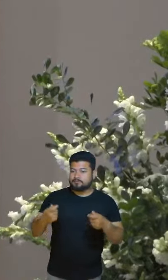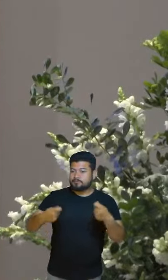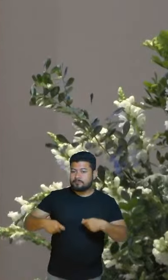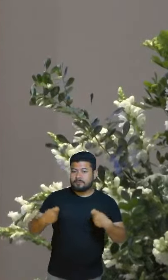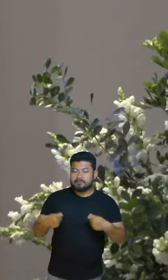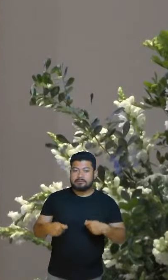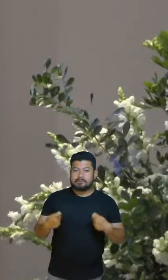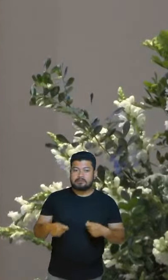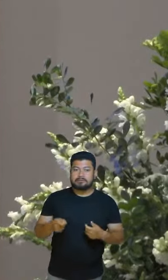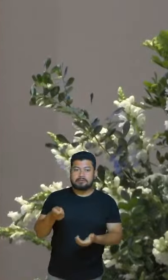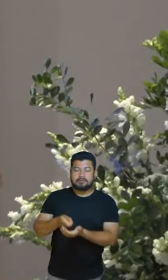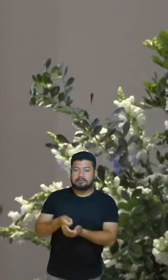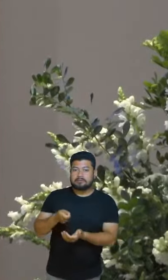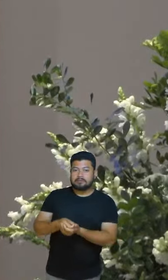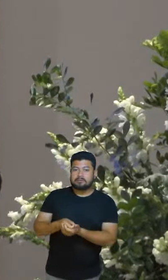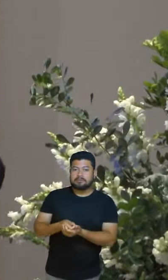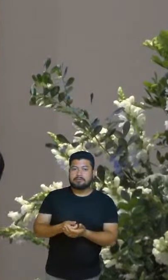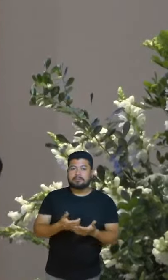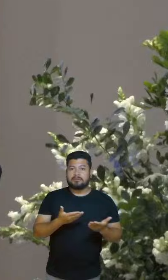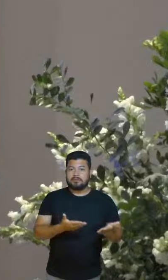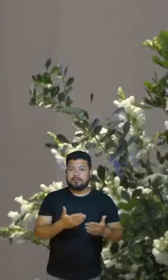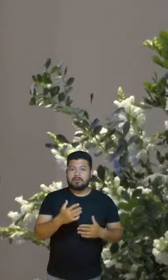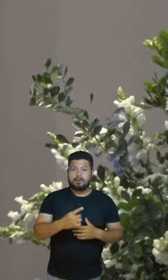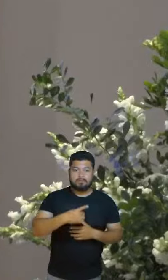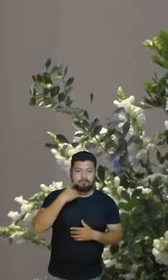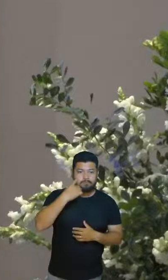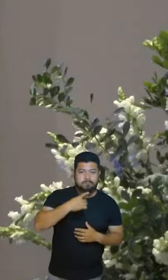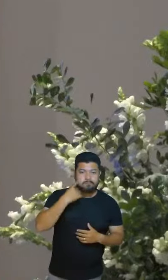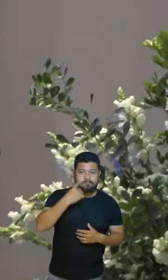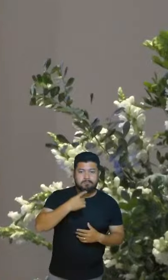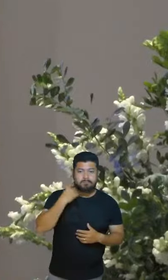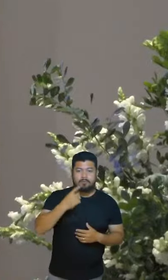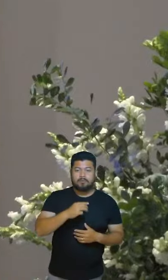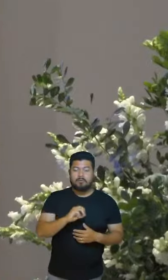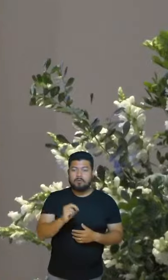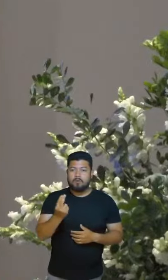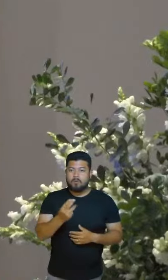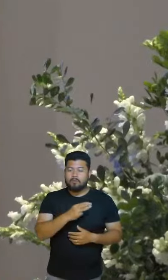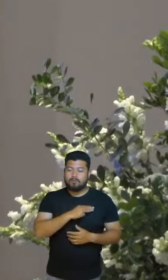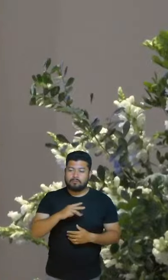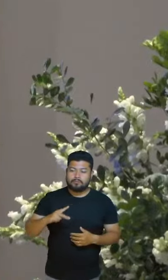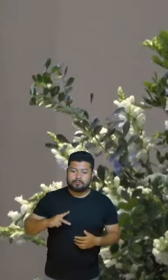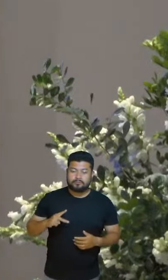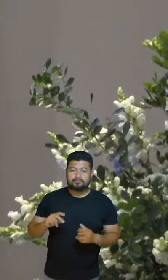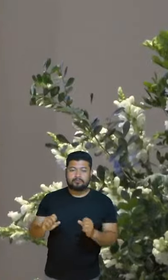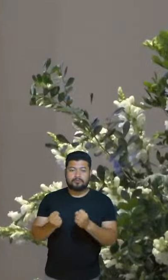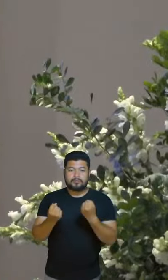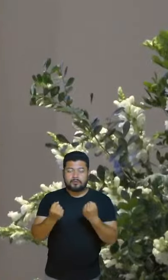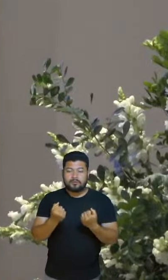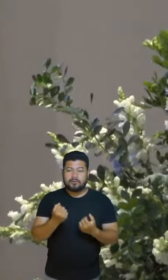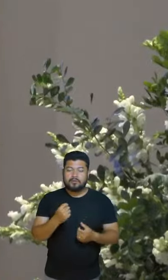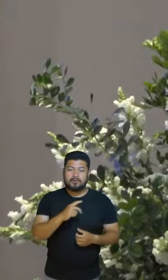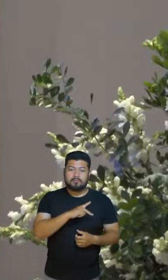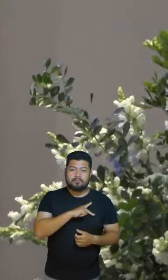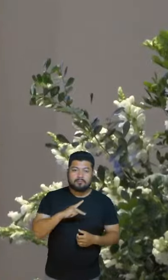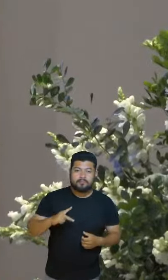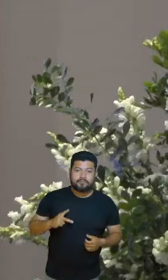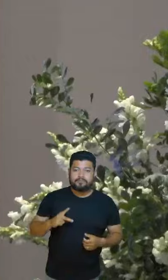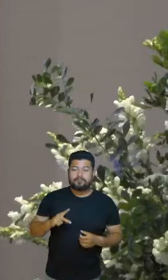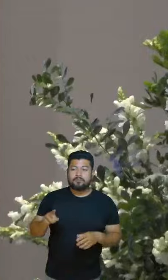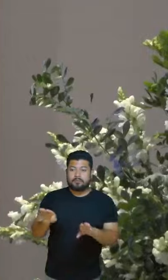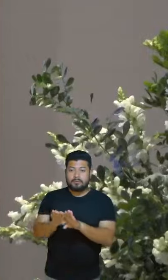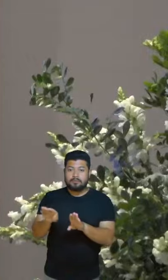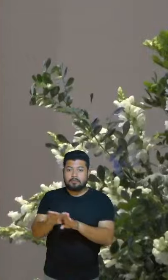exigir tanto dos operadores jurídicos né os advogados memos do Ministério Público Defensoria Pública quanto do juiz